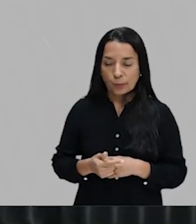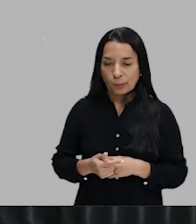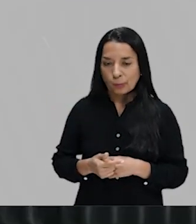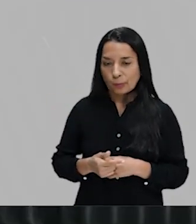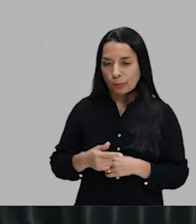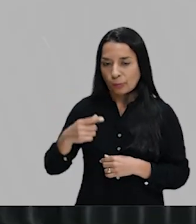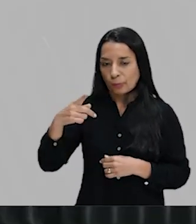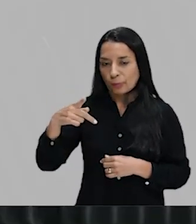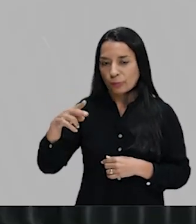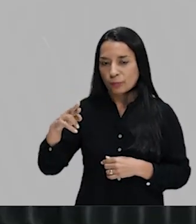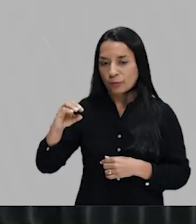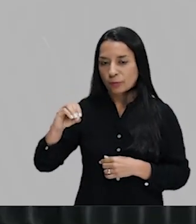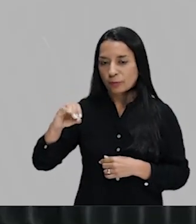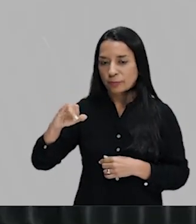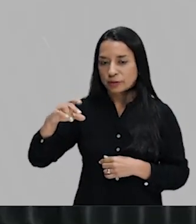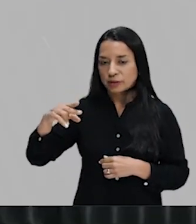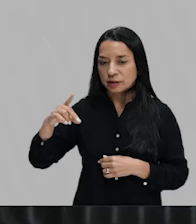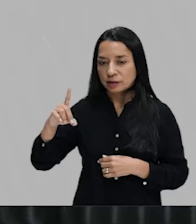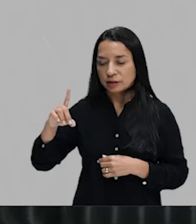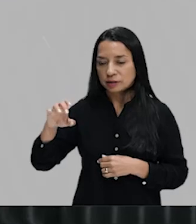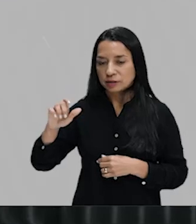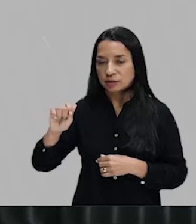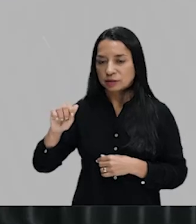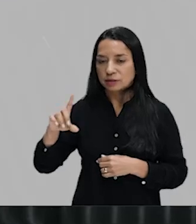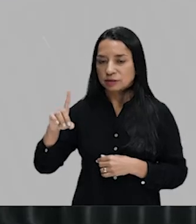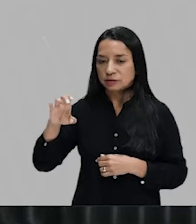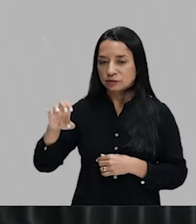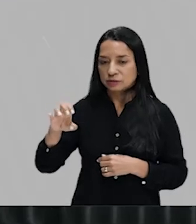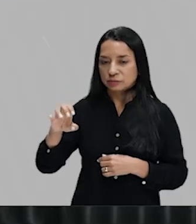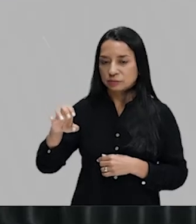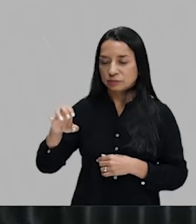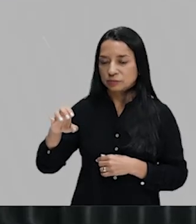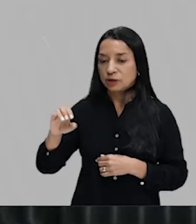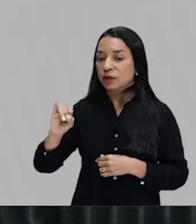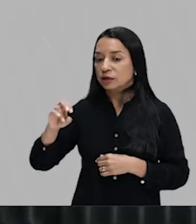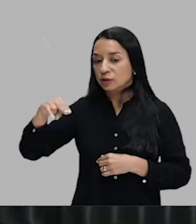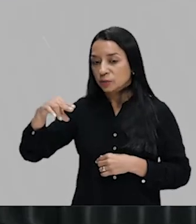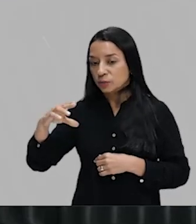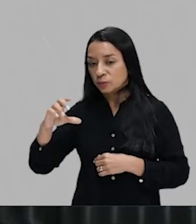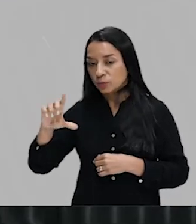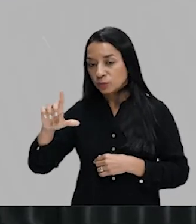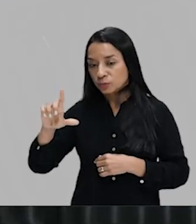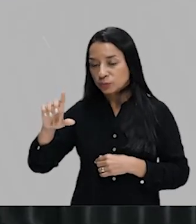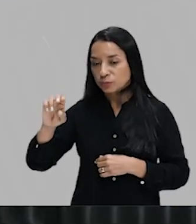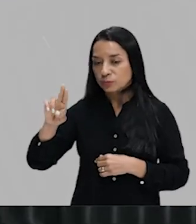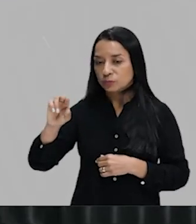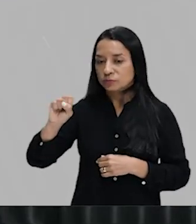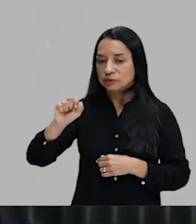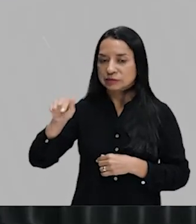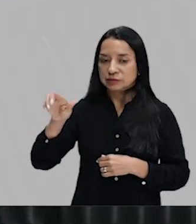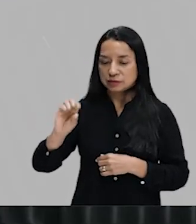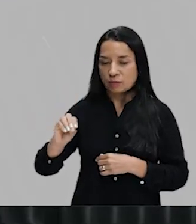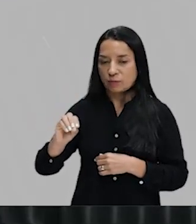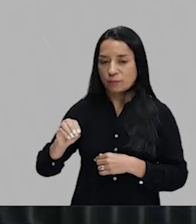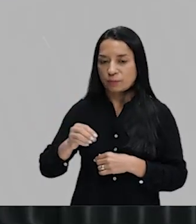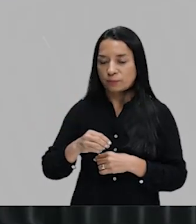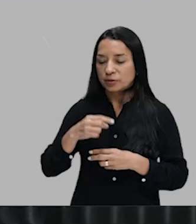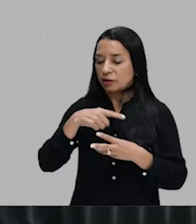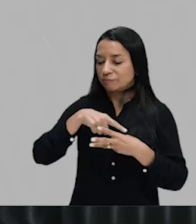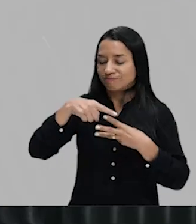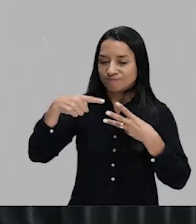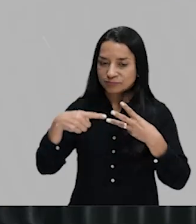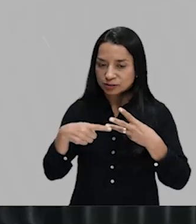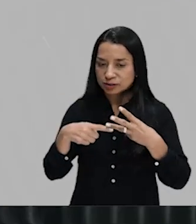é a propriedade de inclusão. E falando sobre ela, aqui, né, nós vamos tomar 3 conjuntos